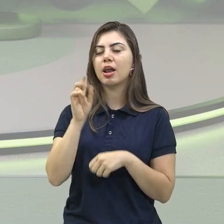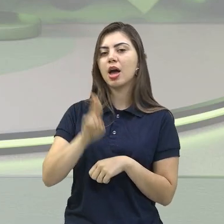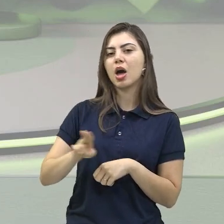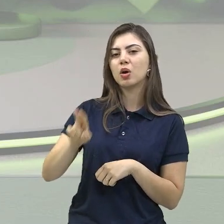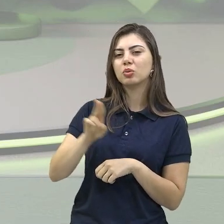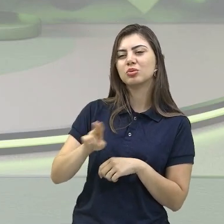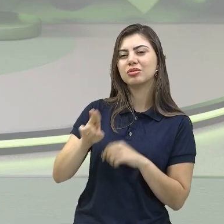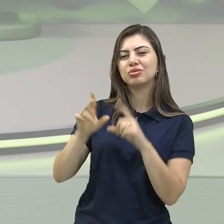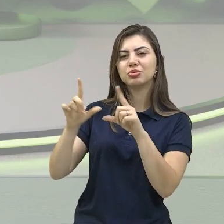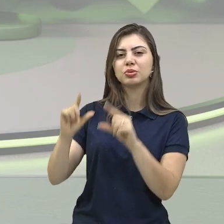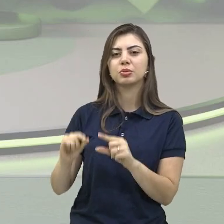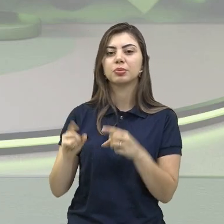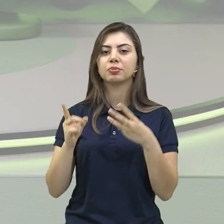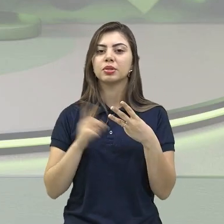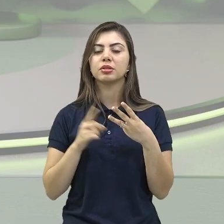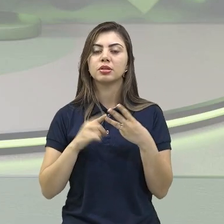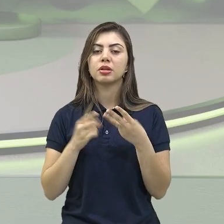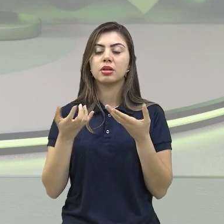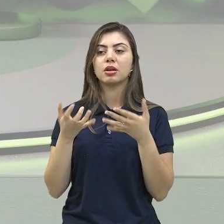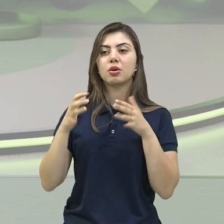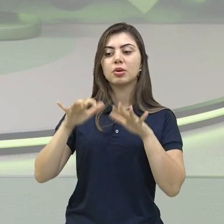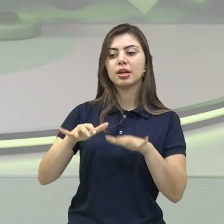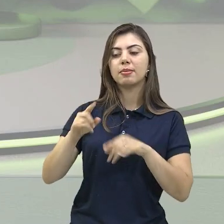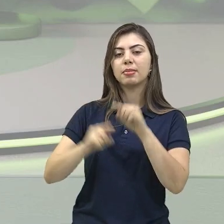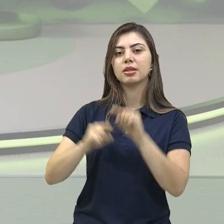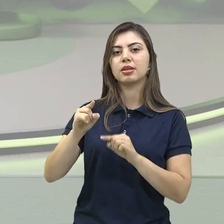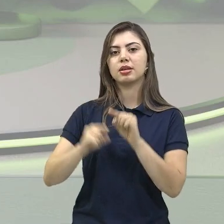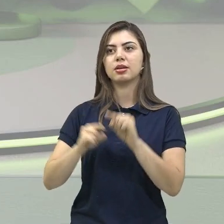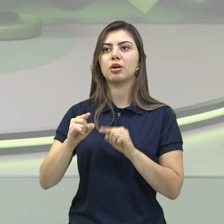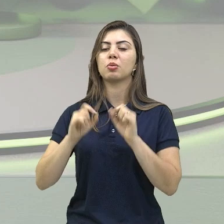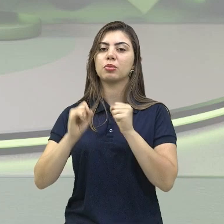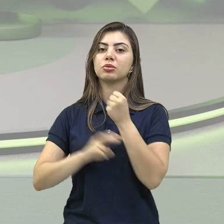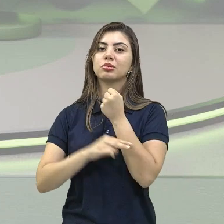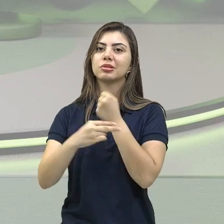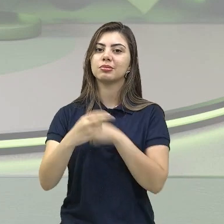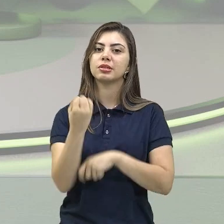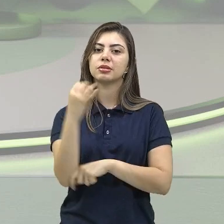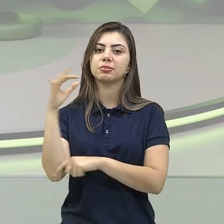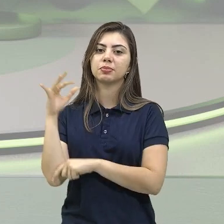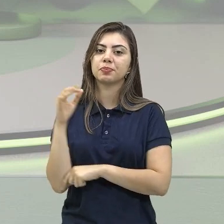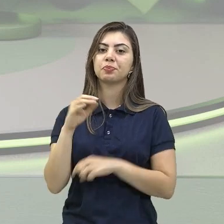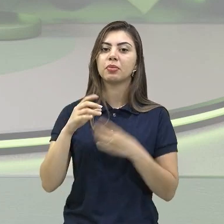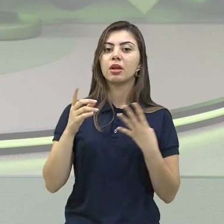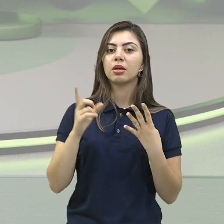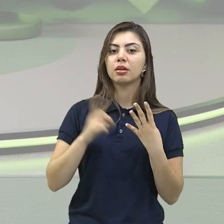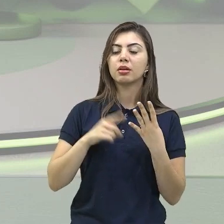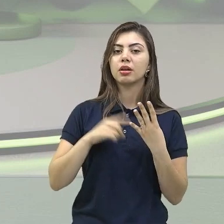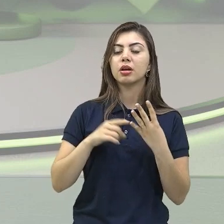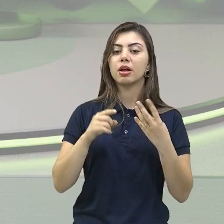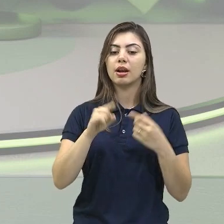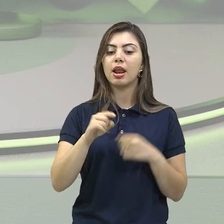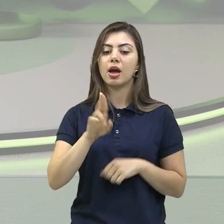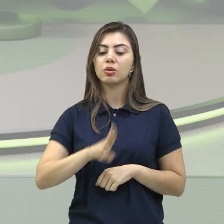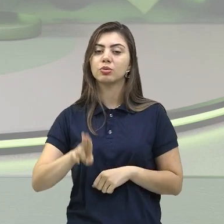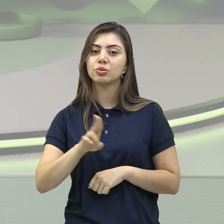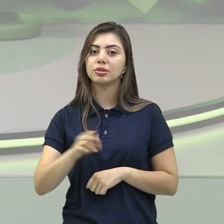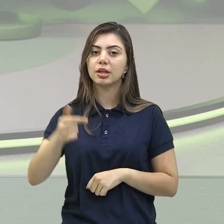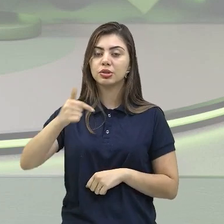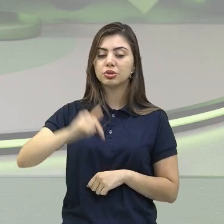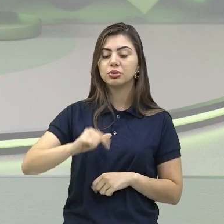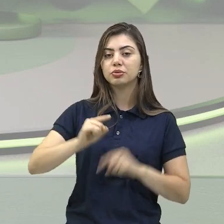evitar produtos que prejudicam o meio ambiente. O reutilizar incentiva o aproveitamento de materiais antes